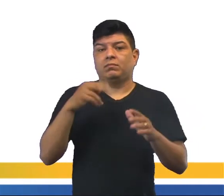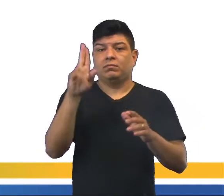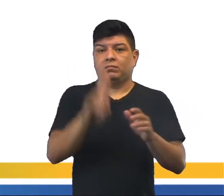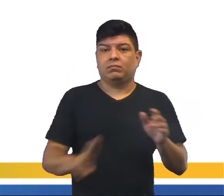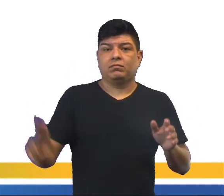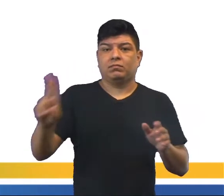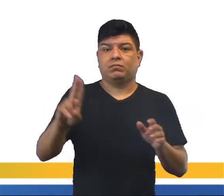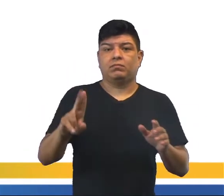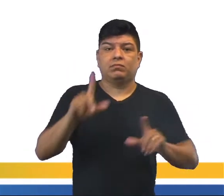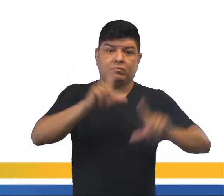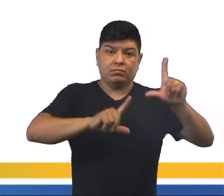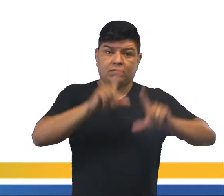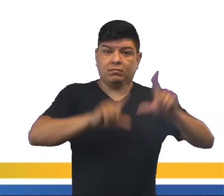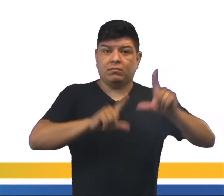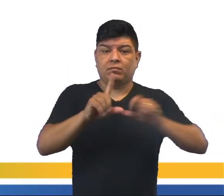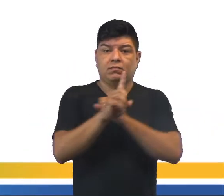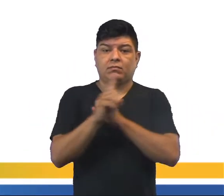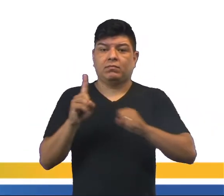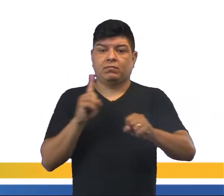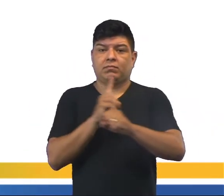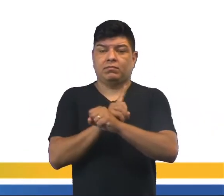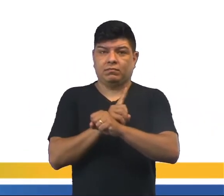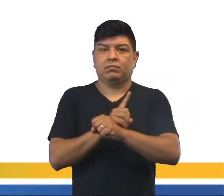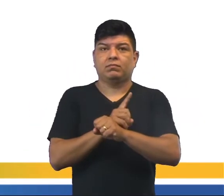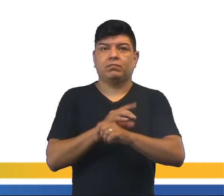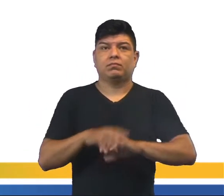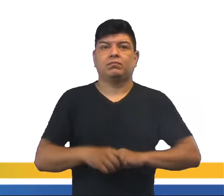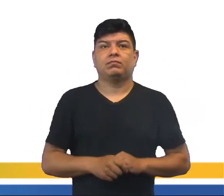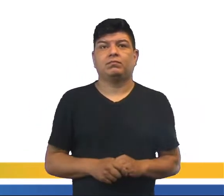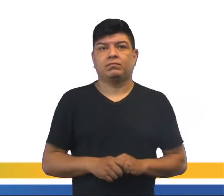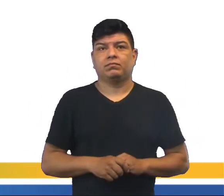para manter uma sociedade coesa.